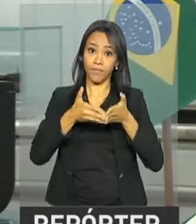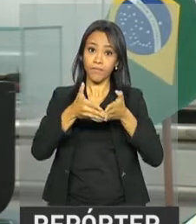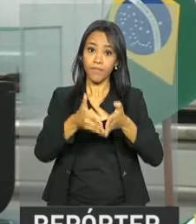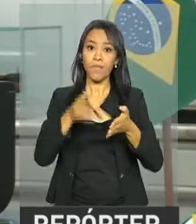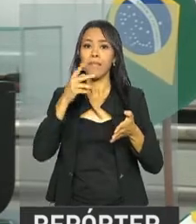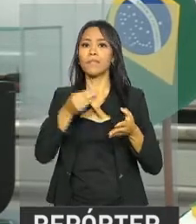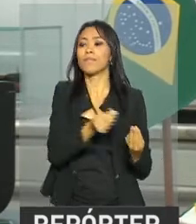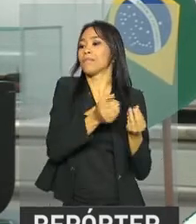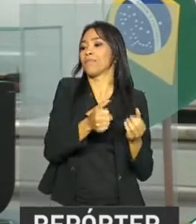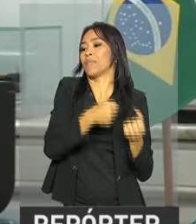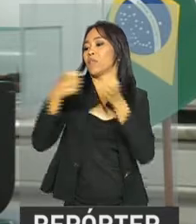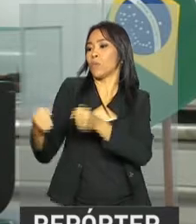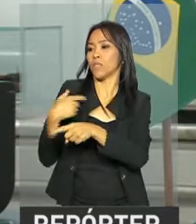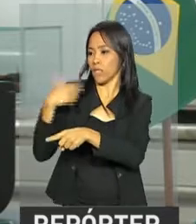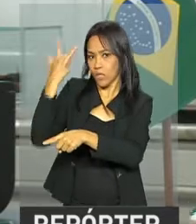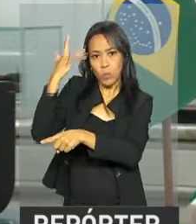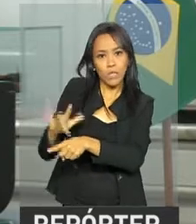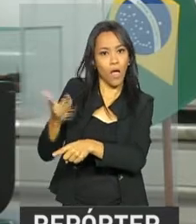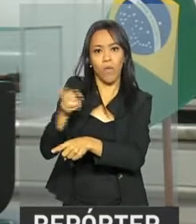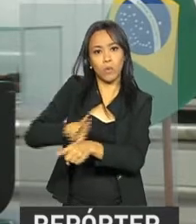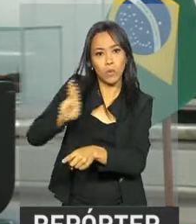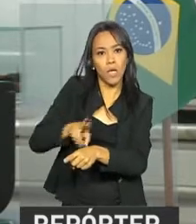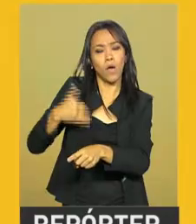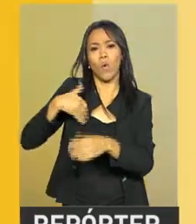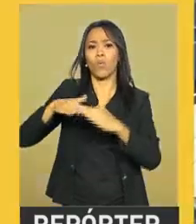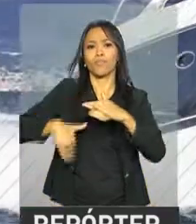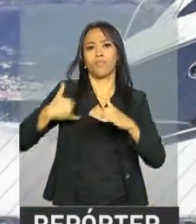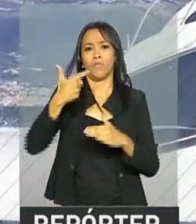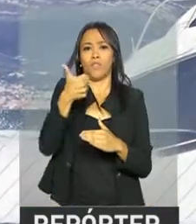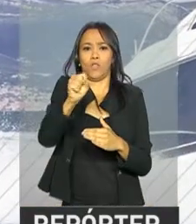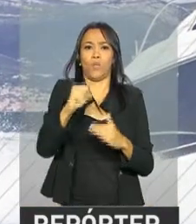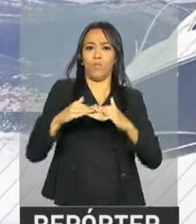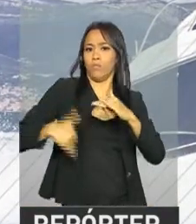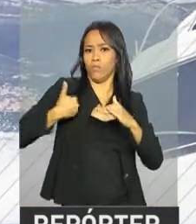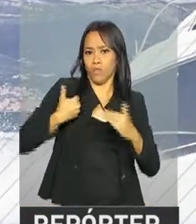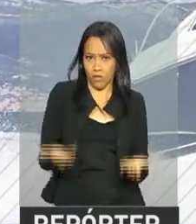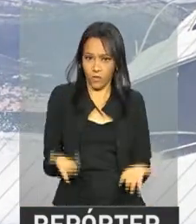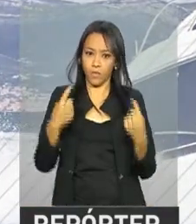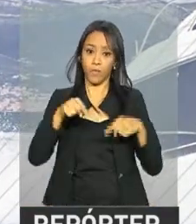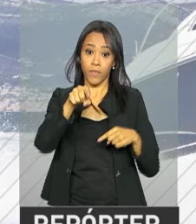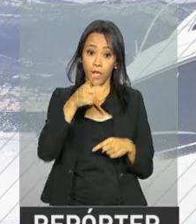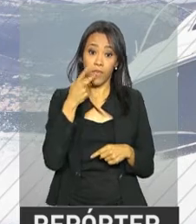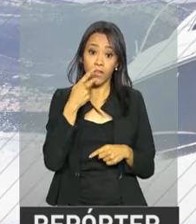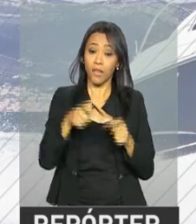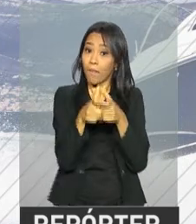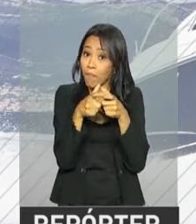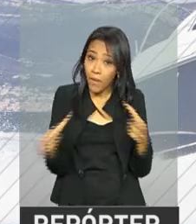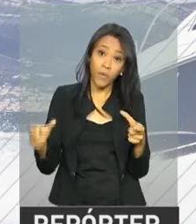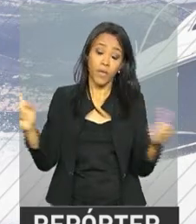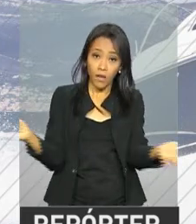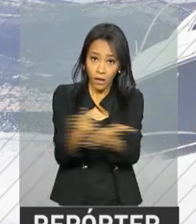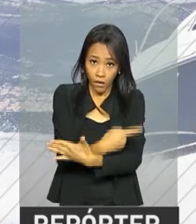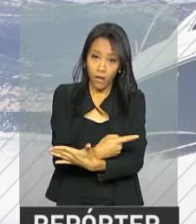para pessoas não habilitadas, especialmente menores de idade. A Diretoria de Portos e Costas lembra que a maioria dos